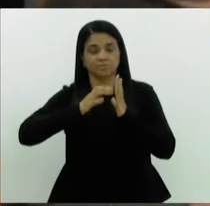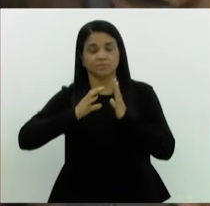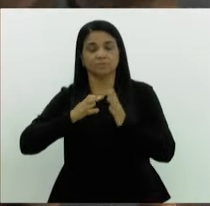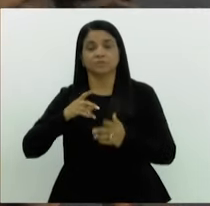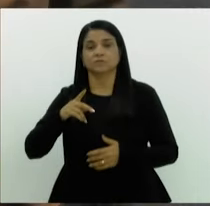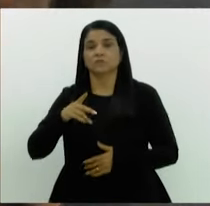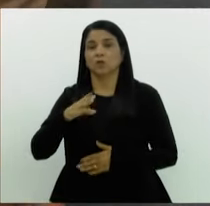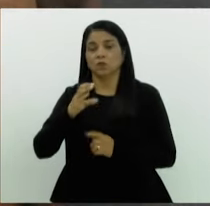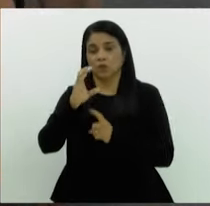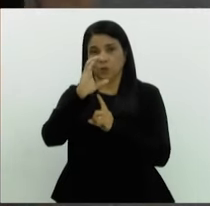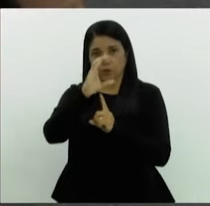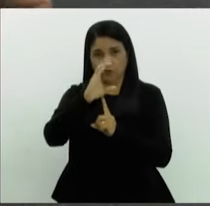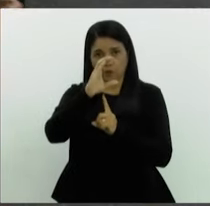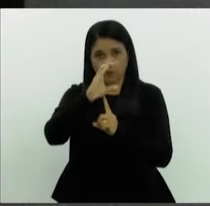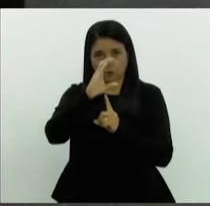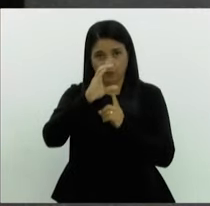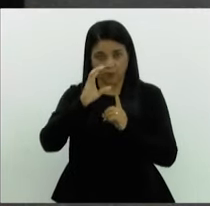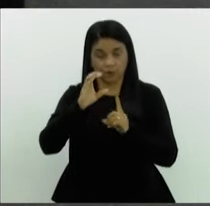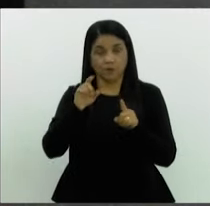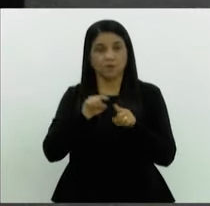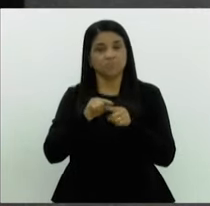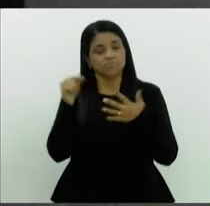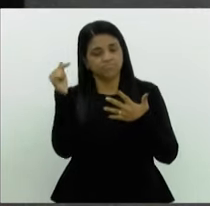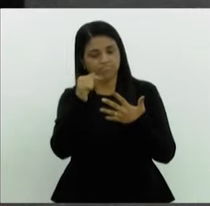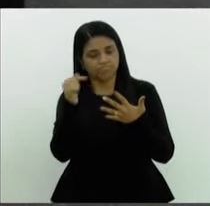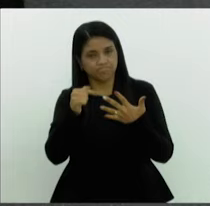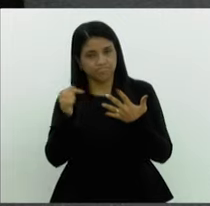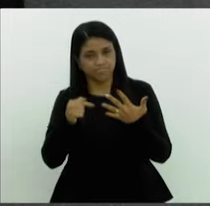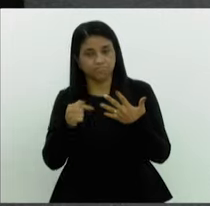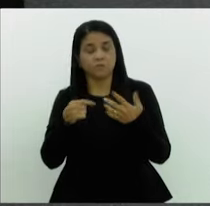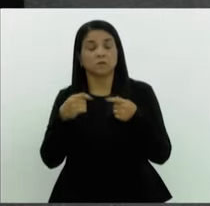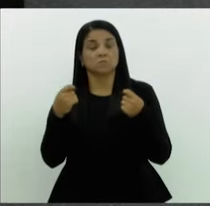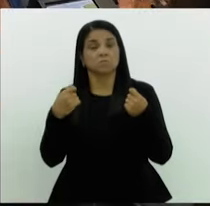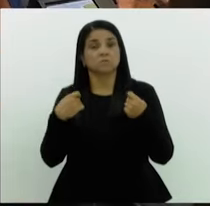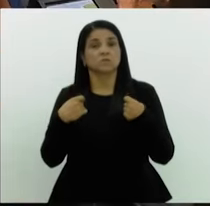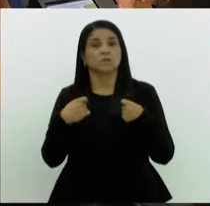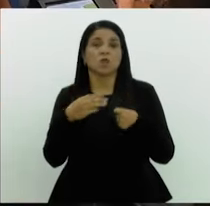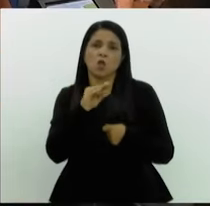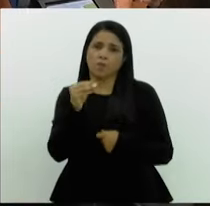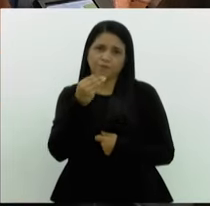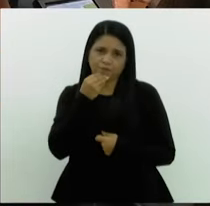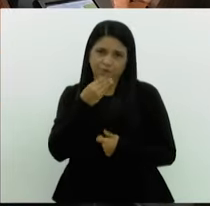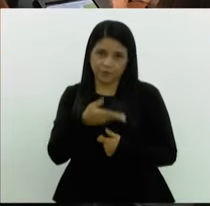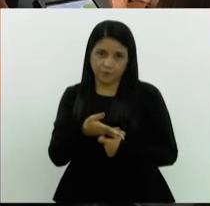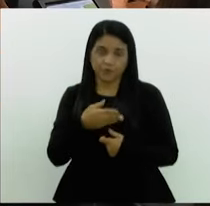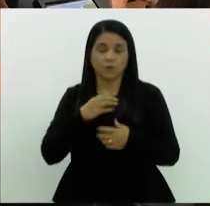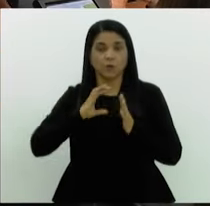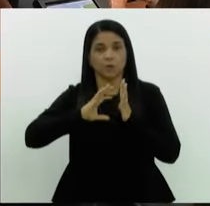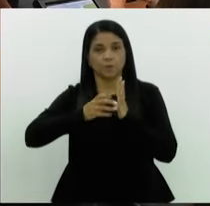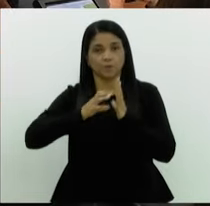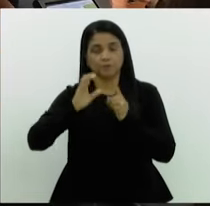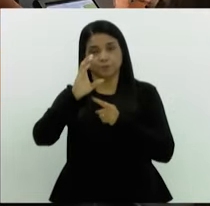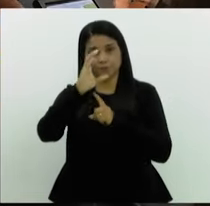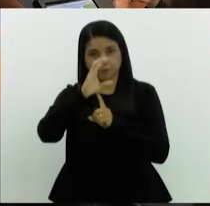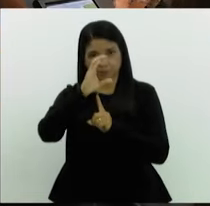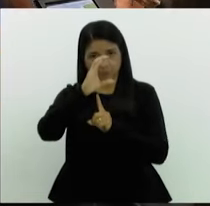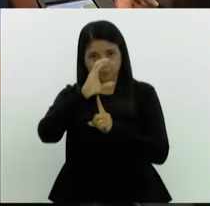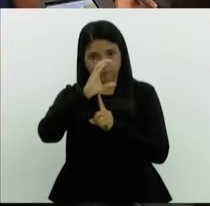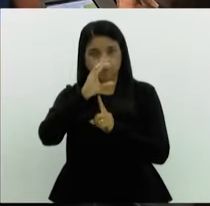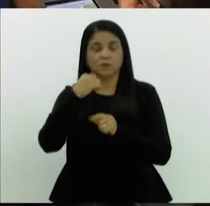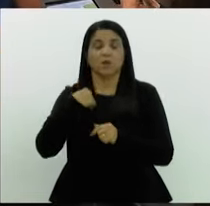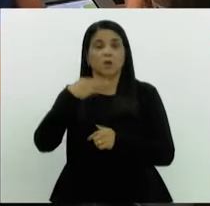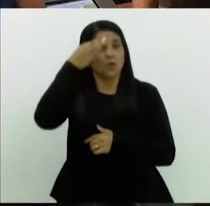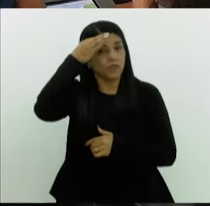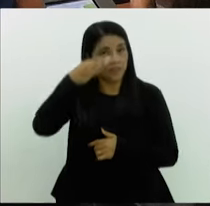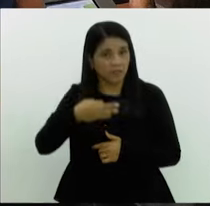Brasil, deixar algumas pontuações que precisam ser negritadas. Por óbvio, o Partido Comunista do Brasil, assim como eu